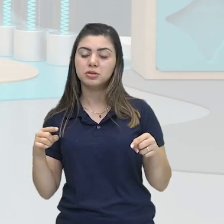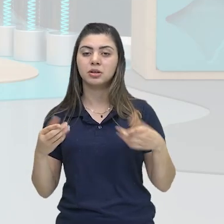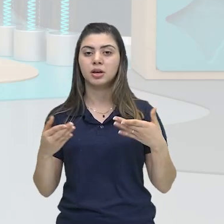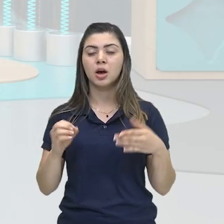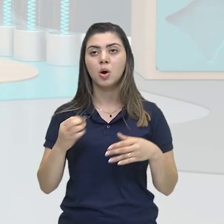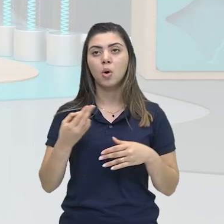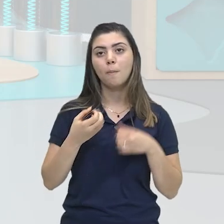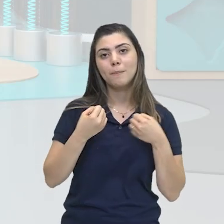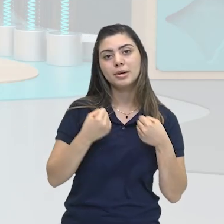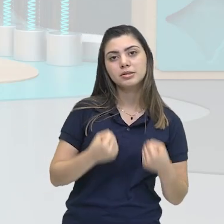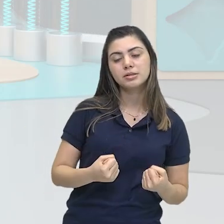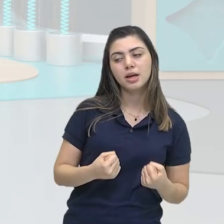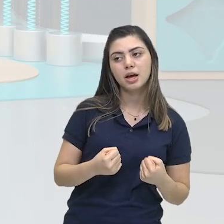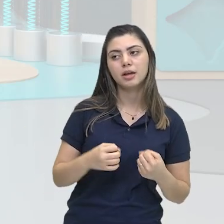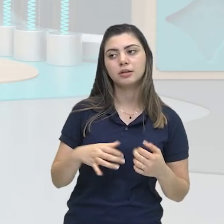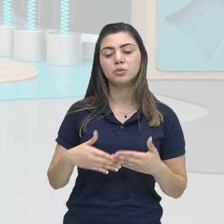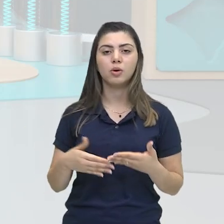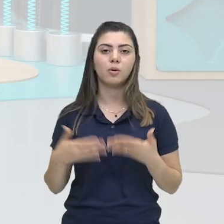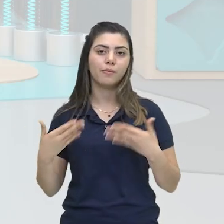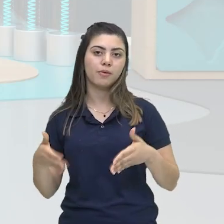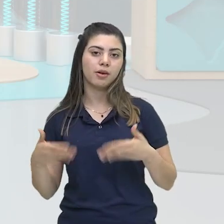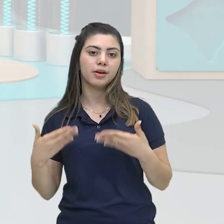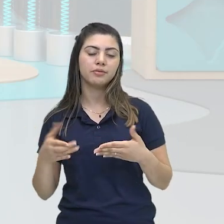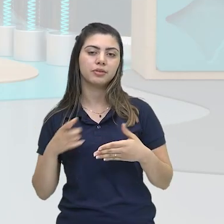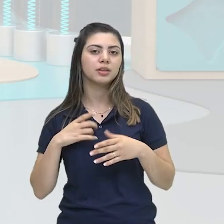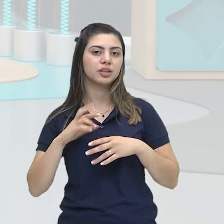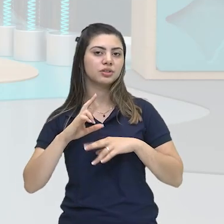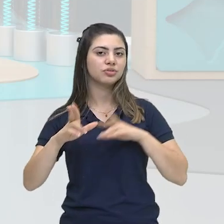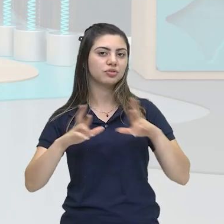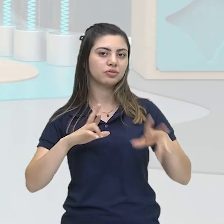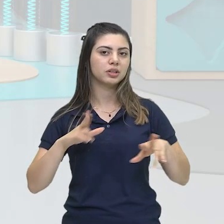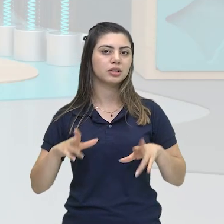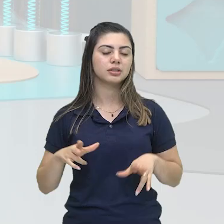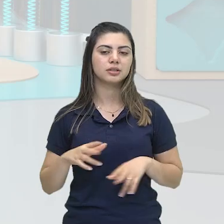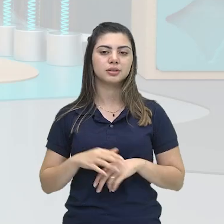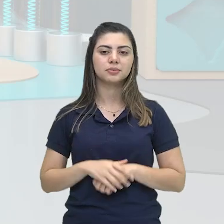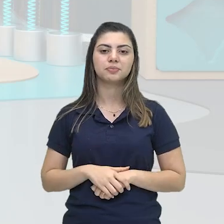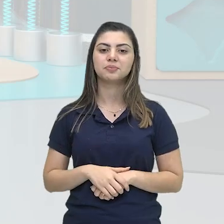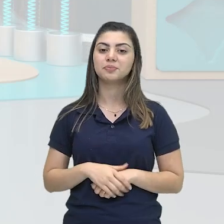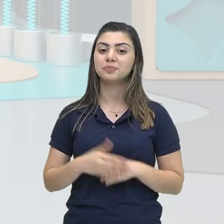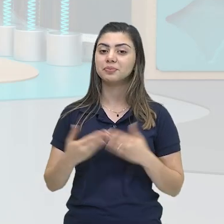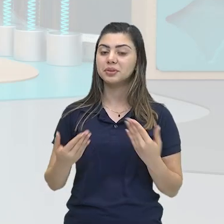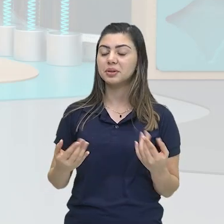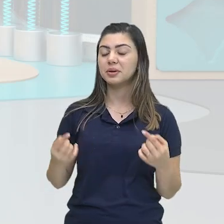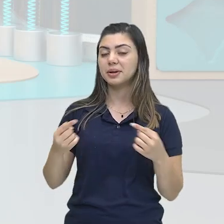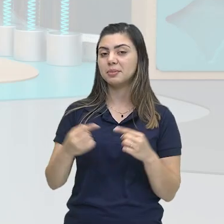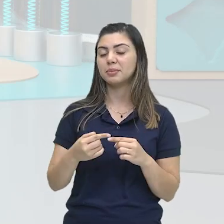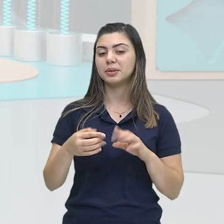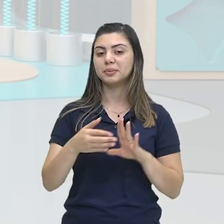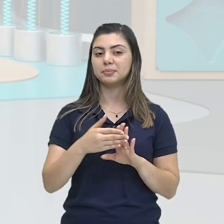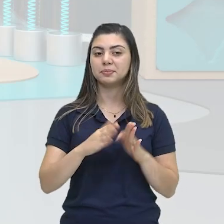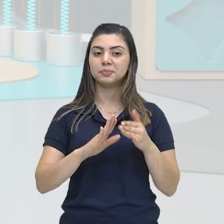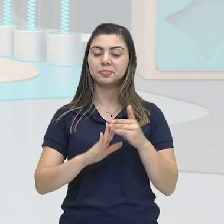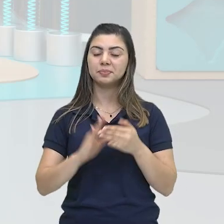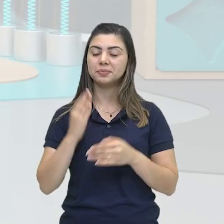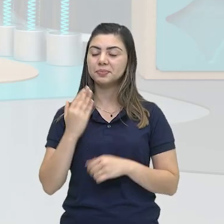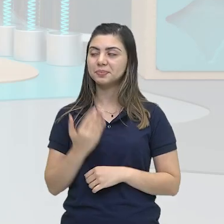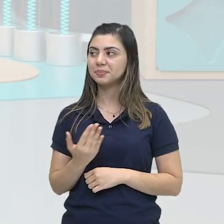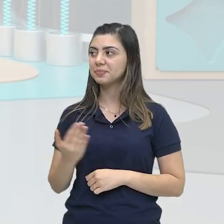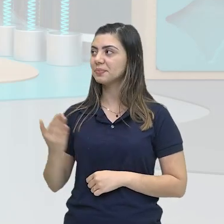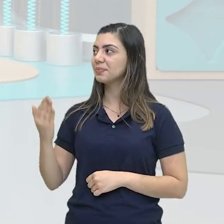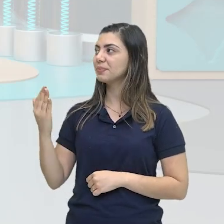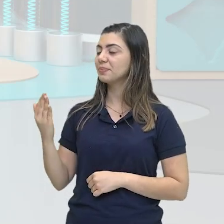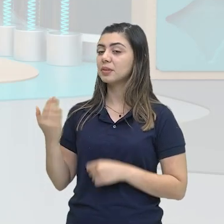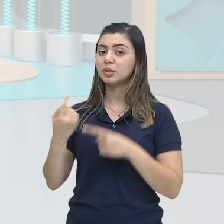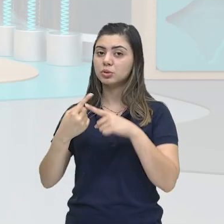com exercício mais leve, elas vão se diferenciando, tá certo? Então, esses aqui também são exemplos de ginástica